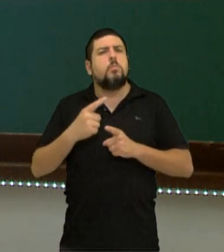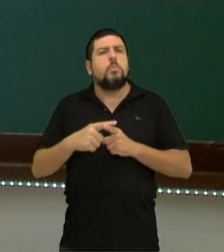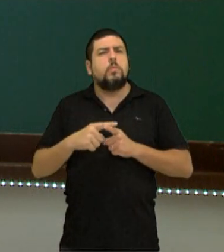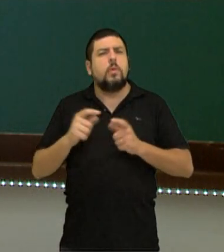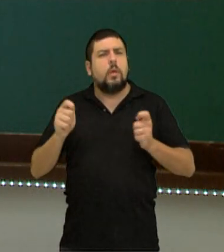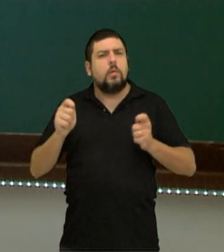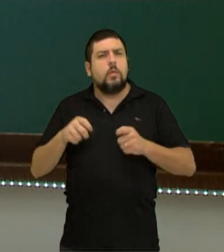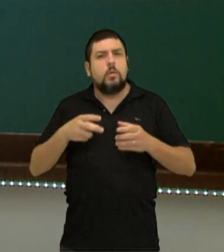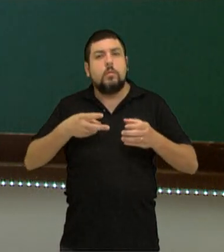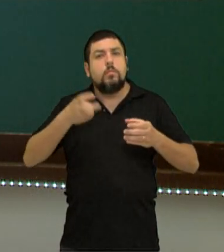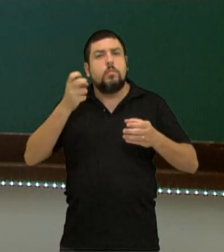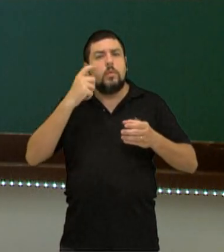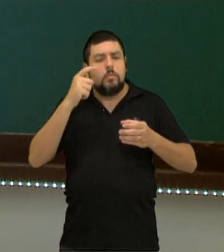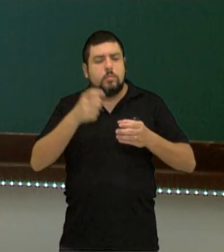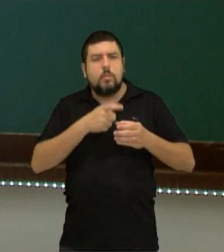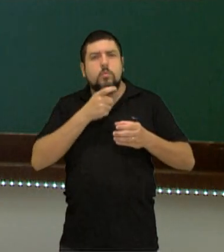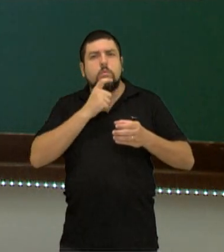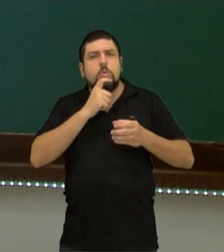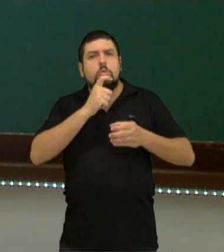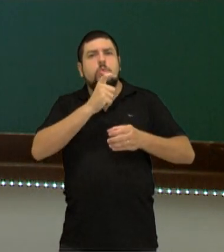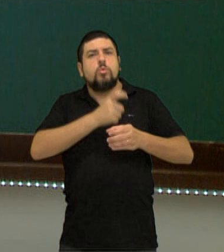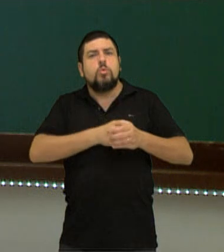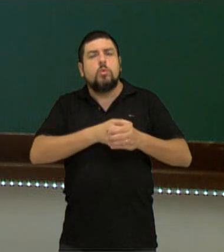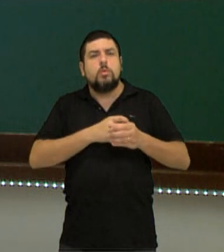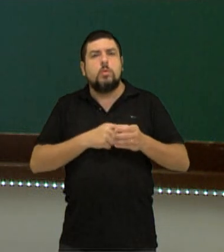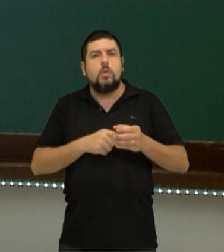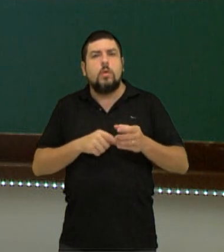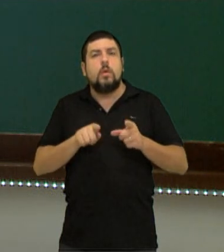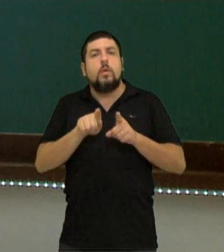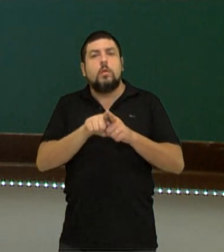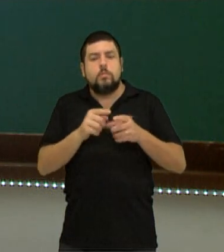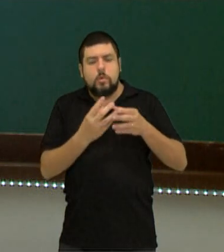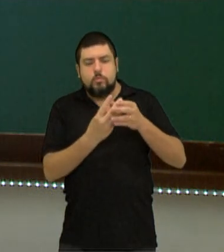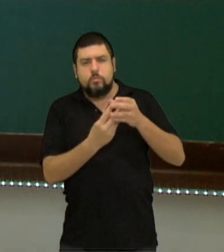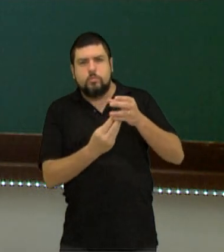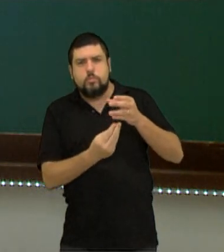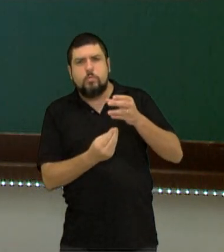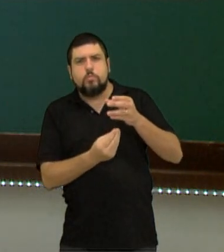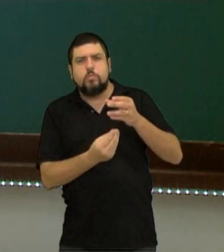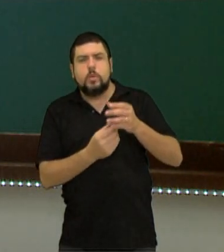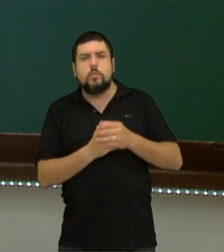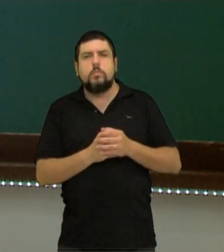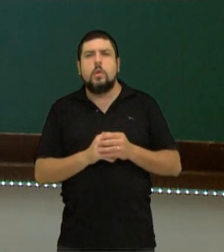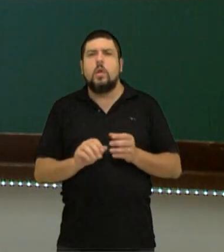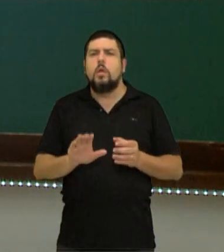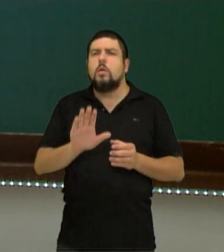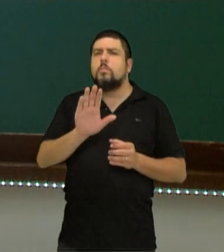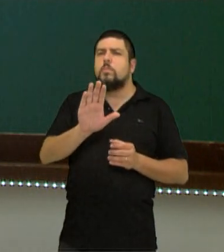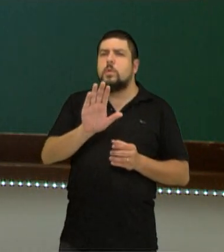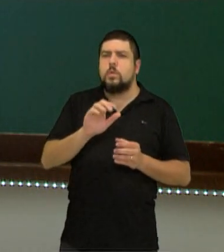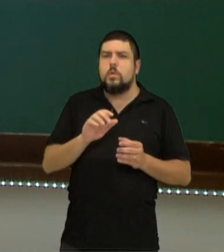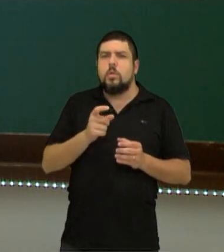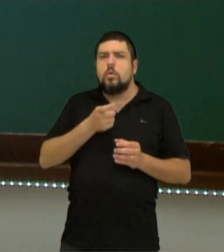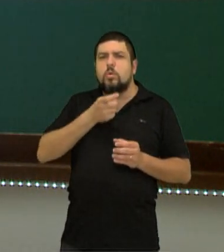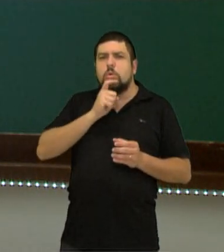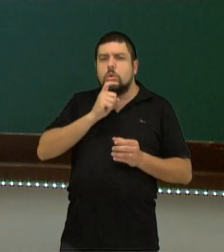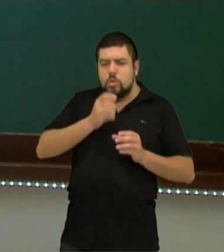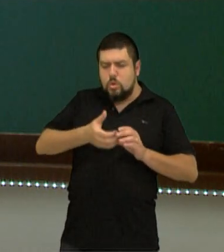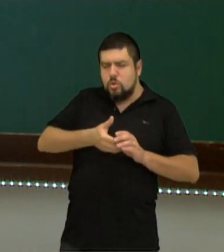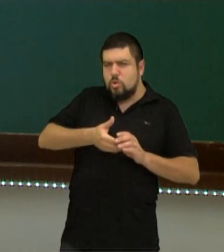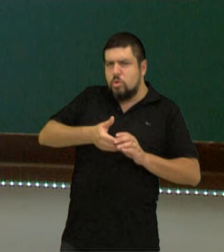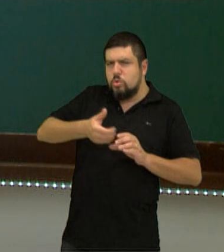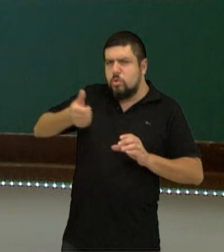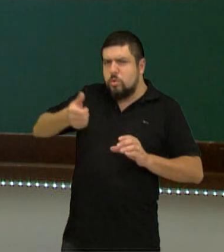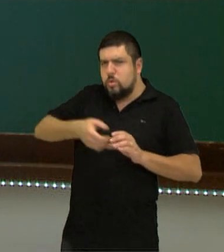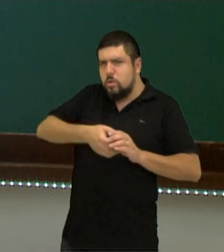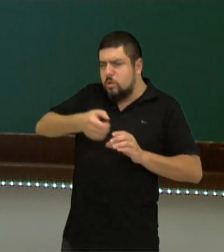achocolatado dissolvido e também o achocolatado não dissolvido. Mas se eu tirasse o gelo, quisesse